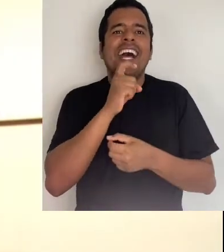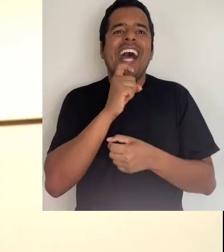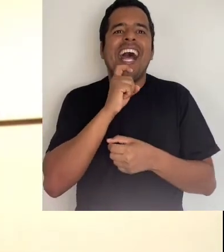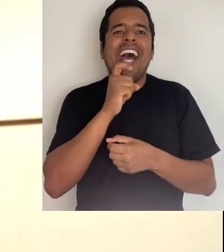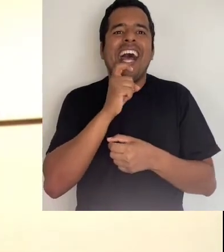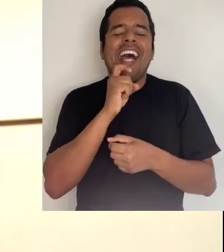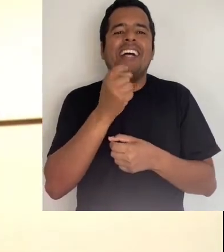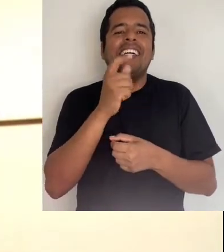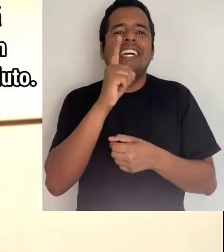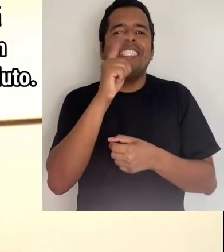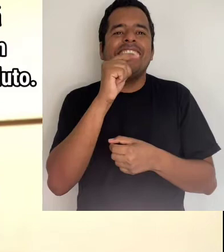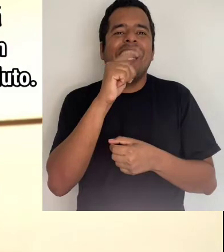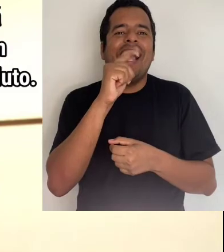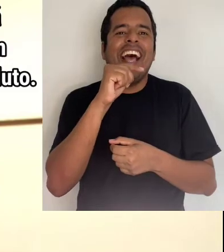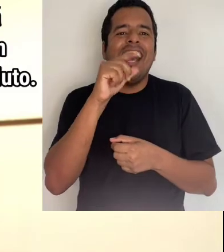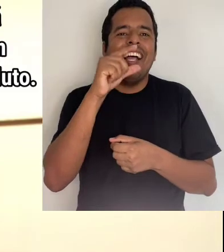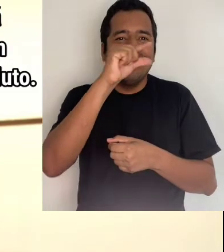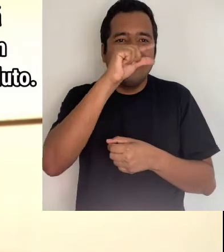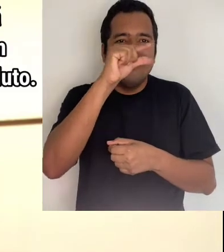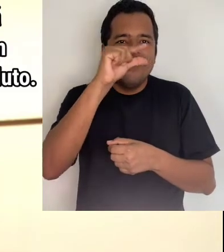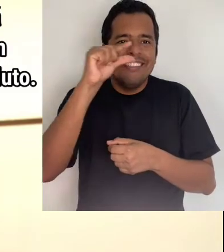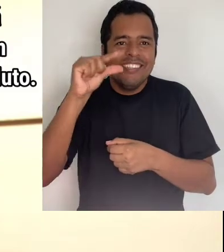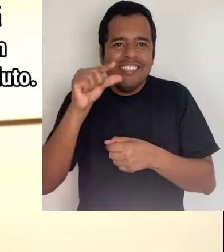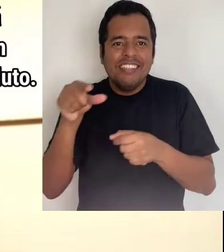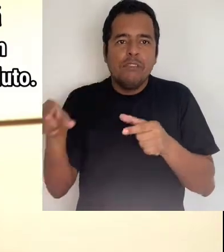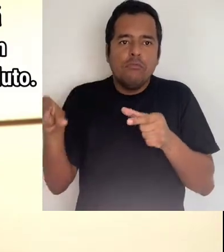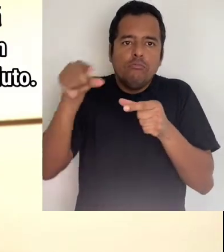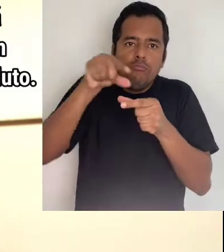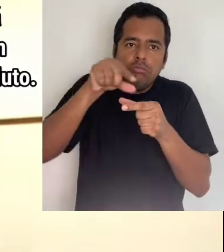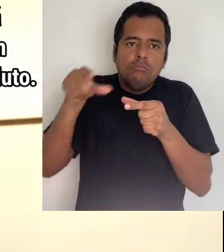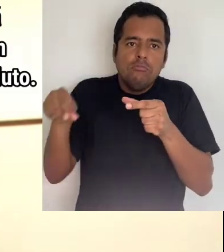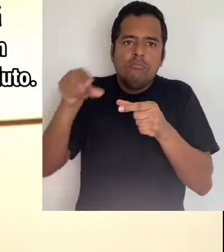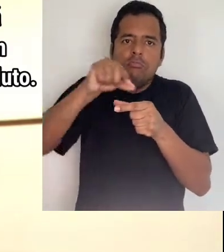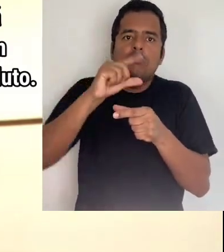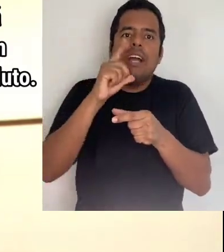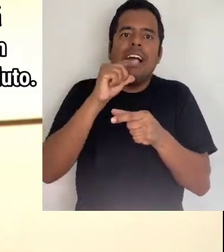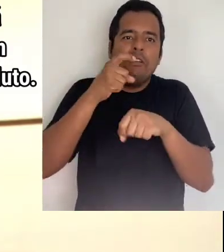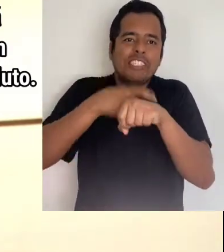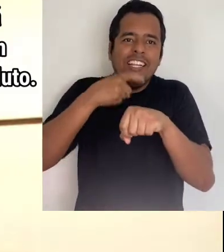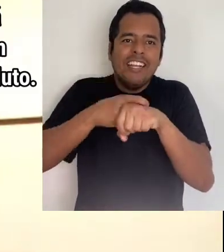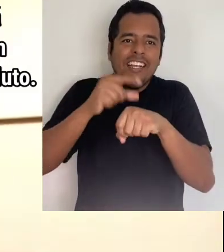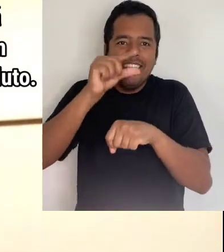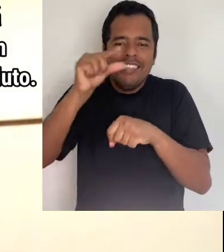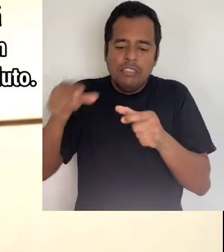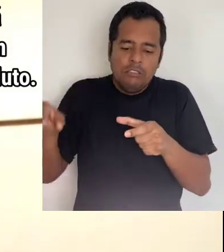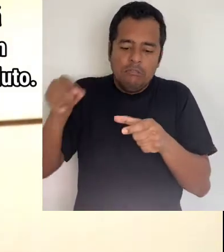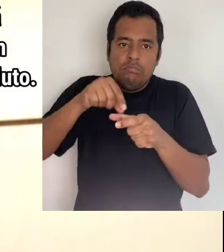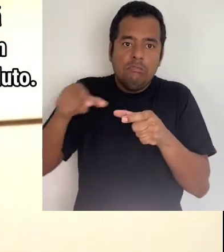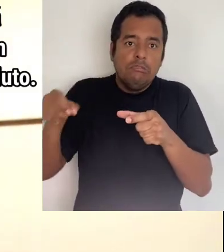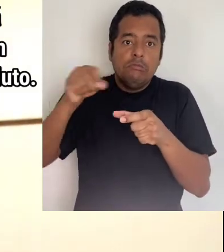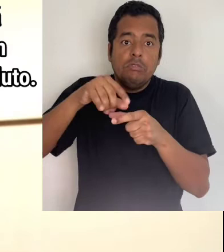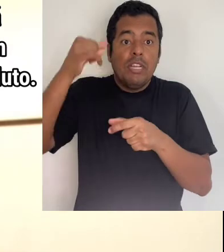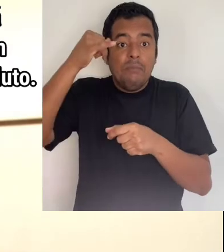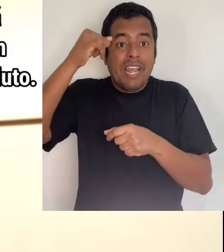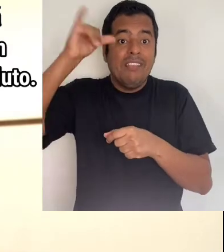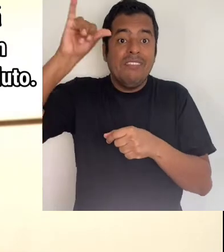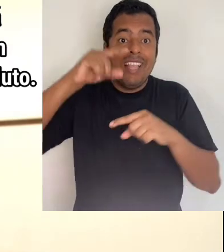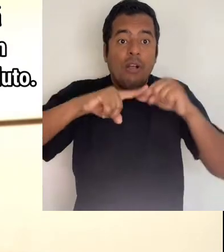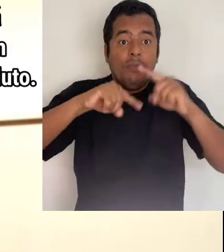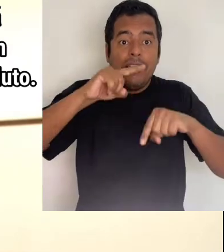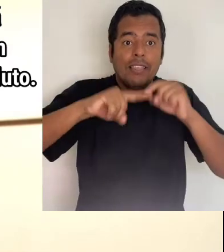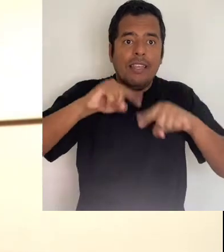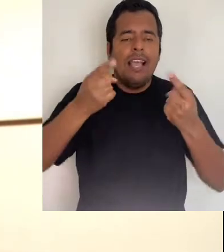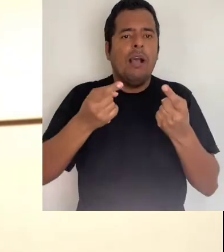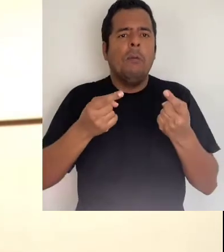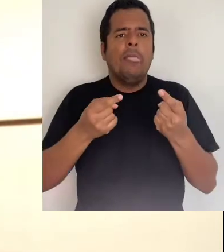adicionado, pedras de gelo, para justamente evitar que o material, no momento que o